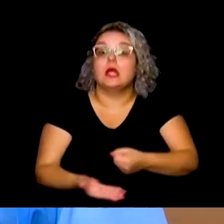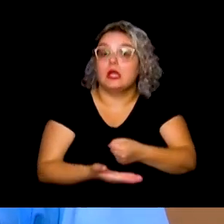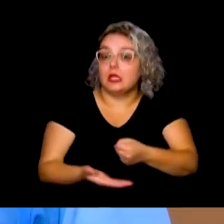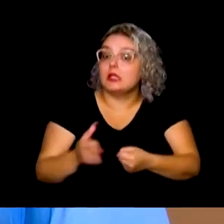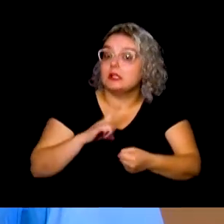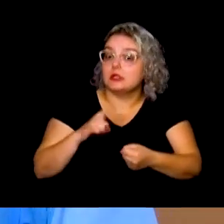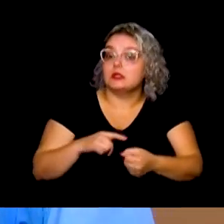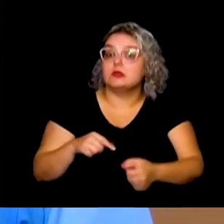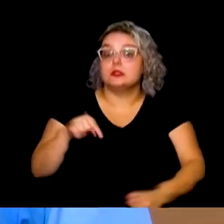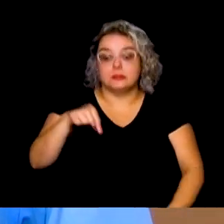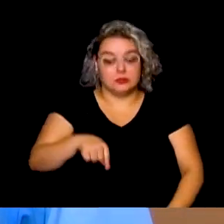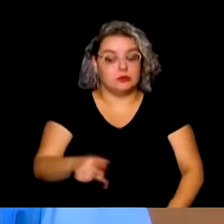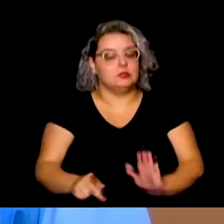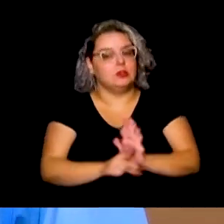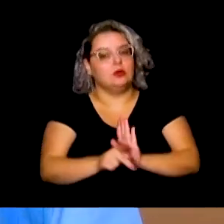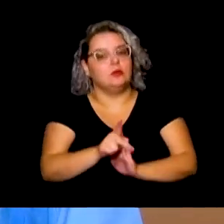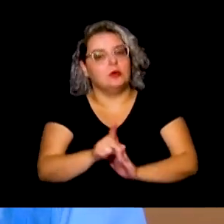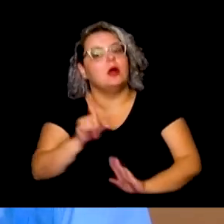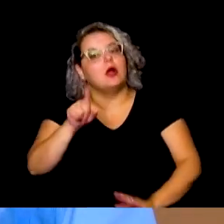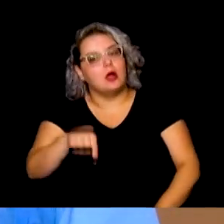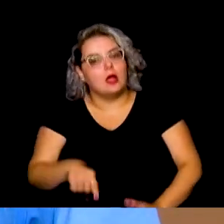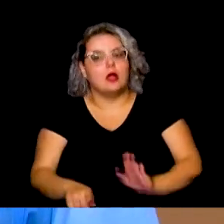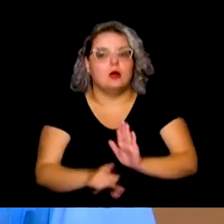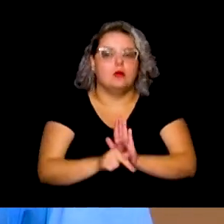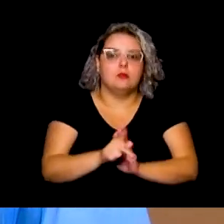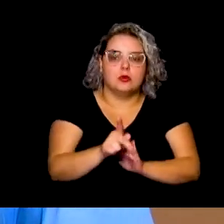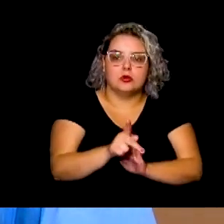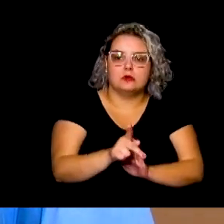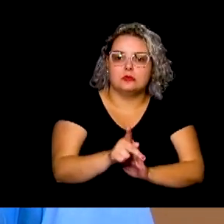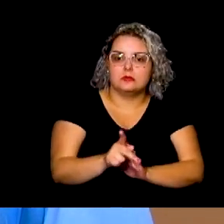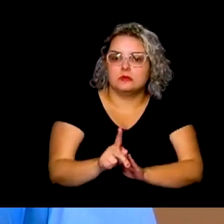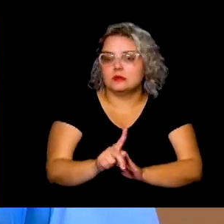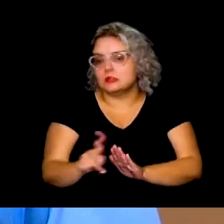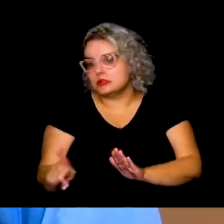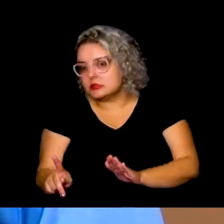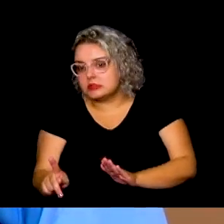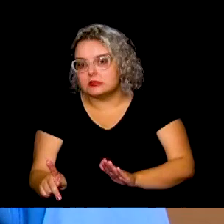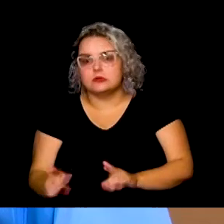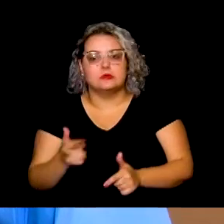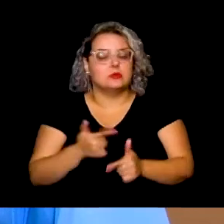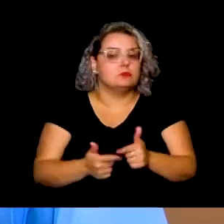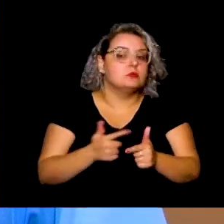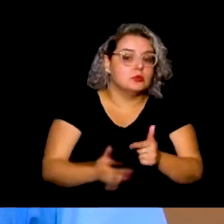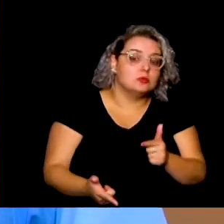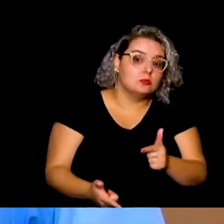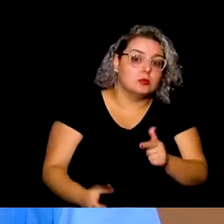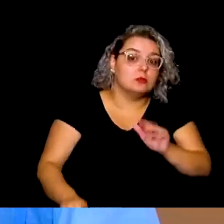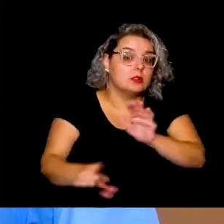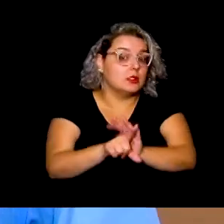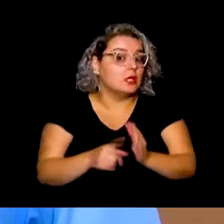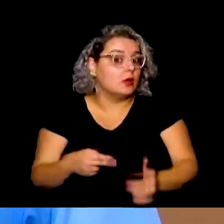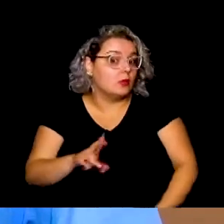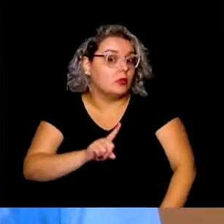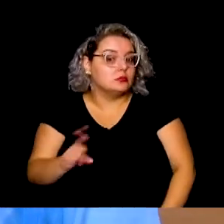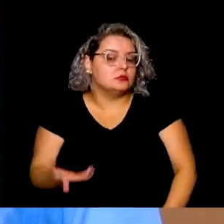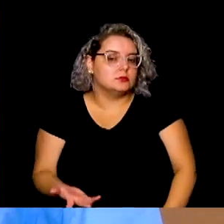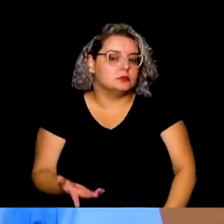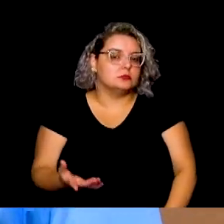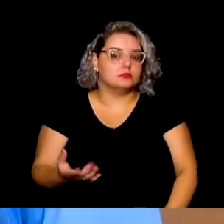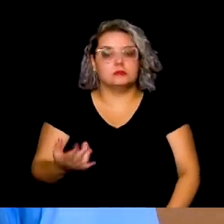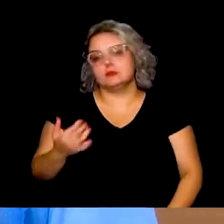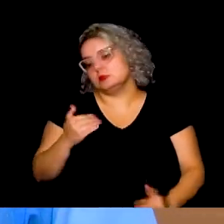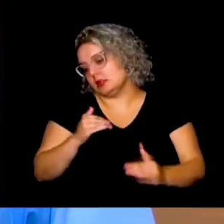que sustentam se aquele projeto é um projeto que não fere nenhum dispositivo Legal ou não